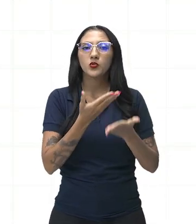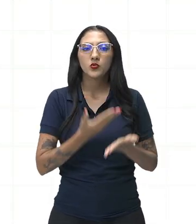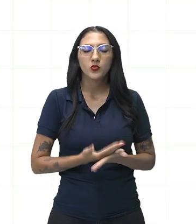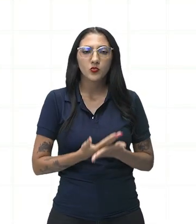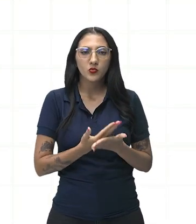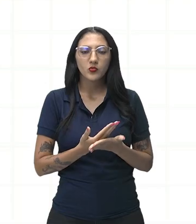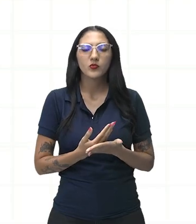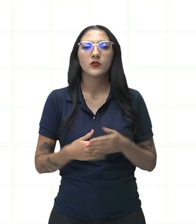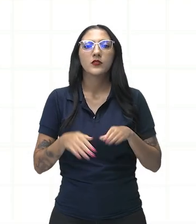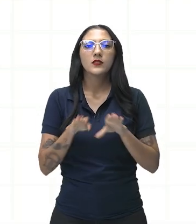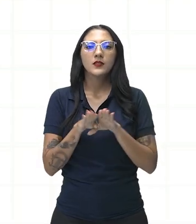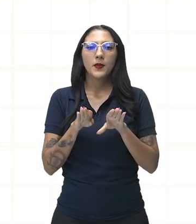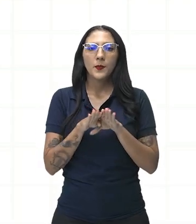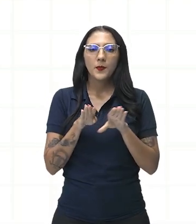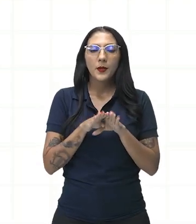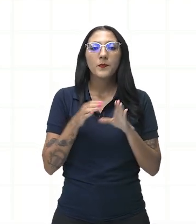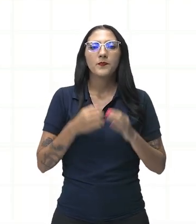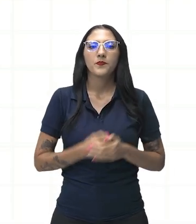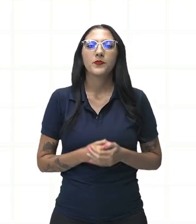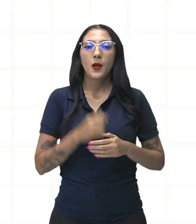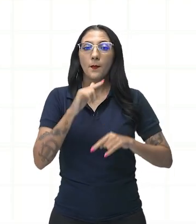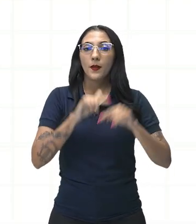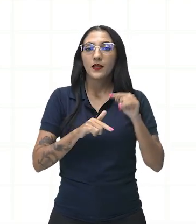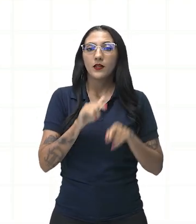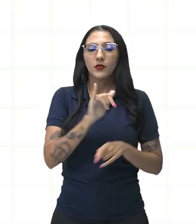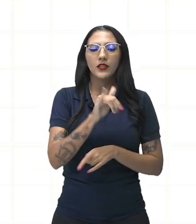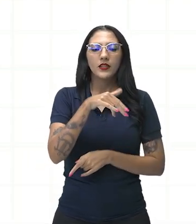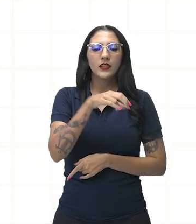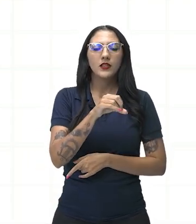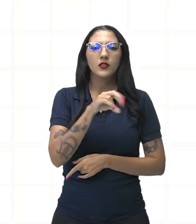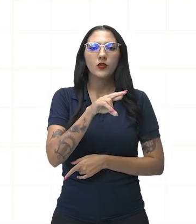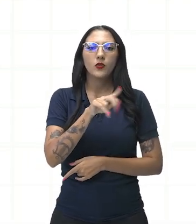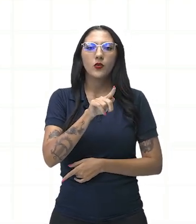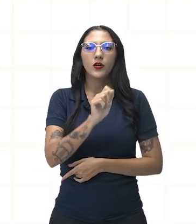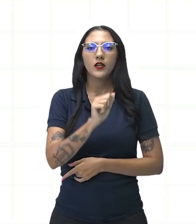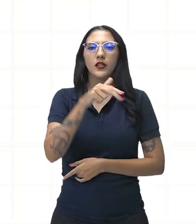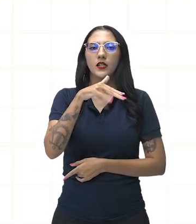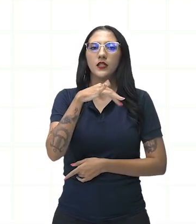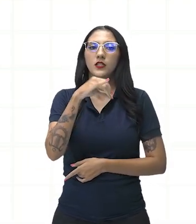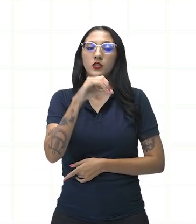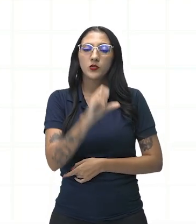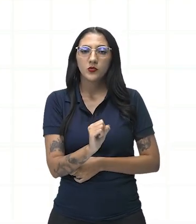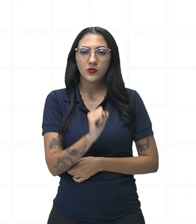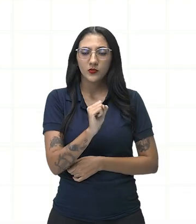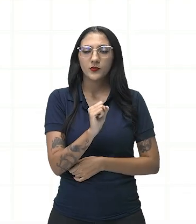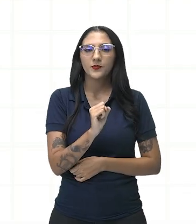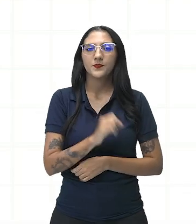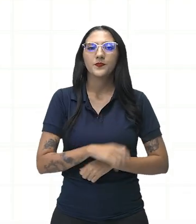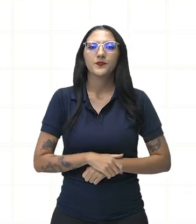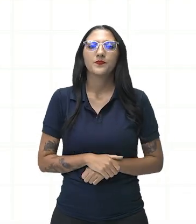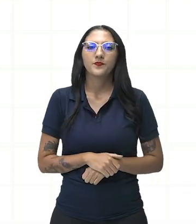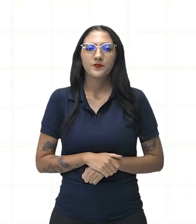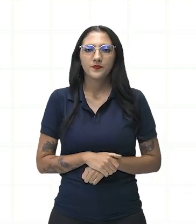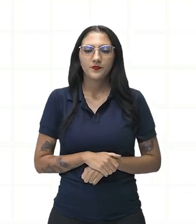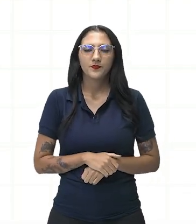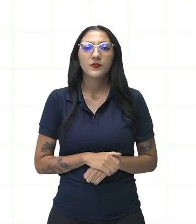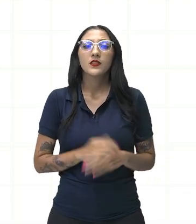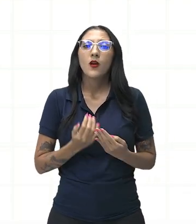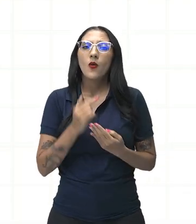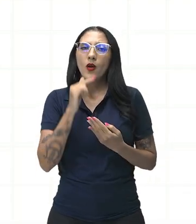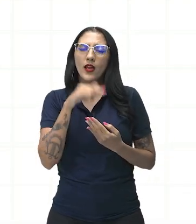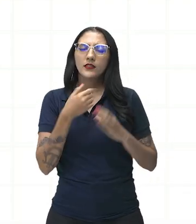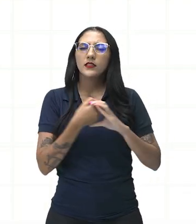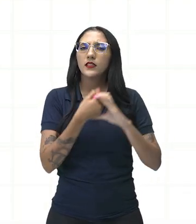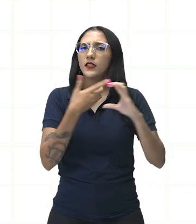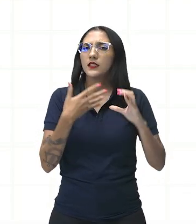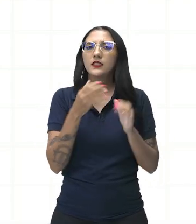na verdade, tanto dos compostos orgânicos quanto dos compostos inorgânicos. As funções químicas,